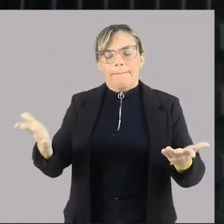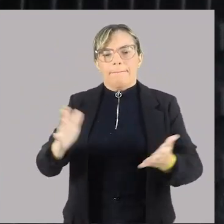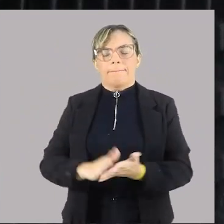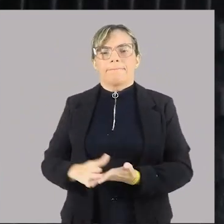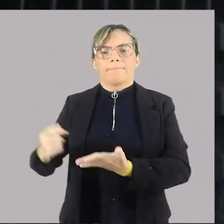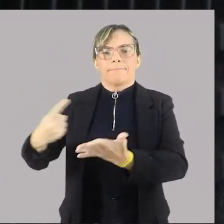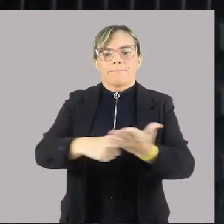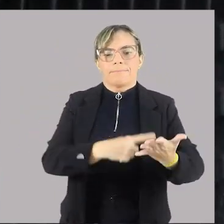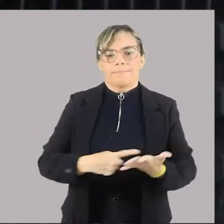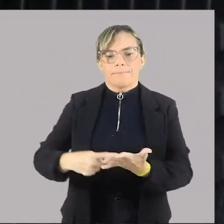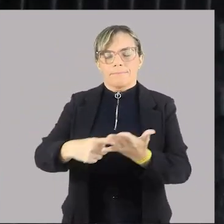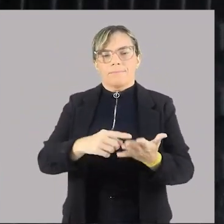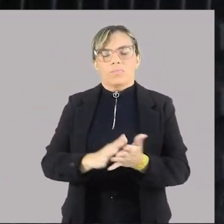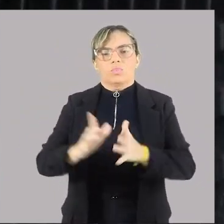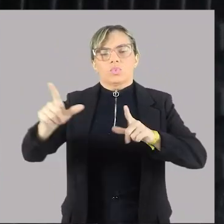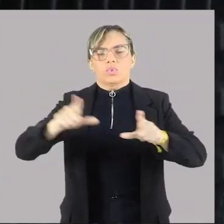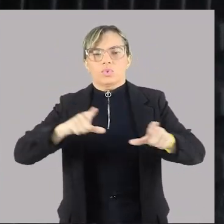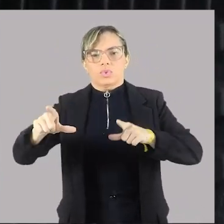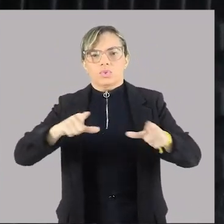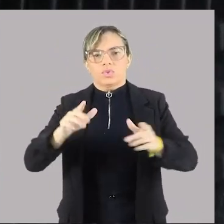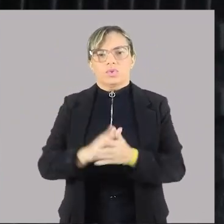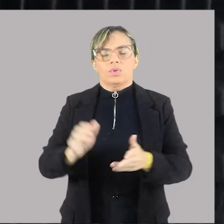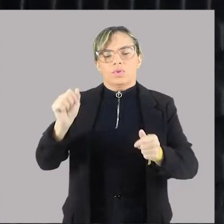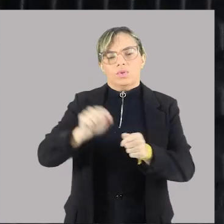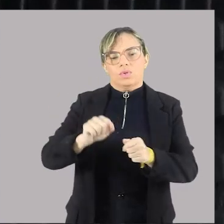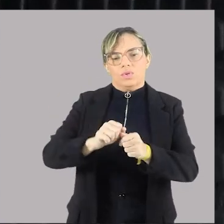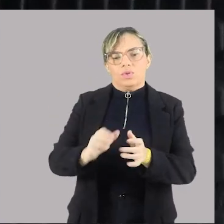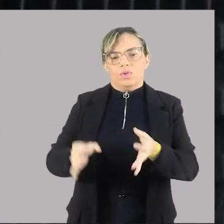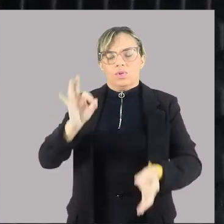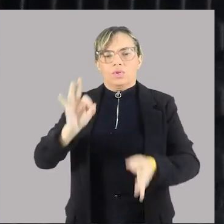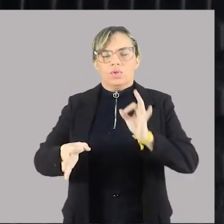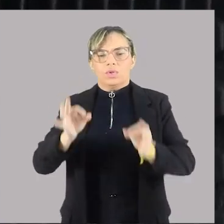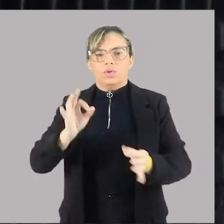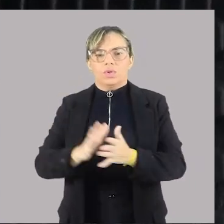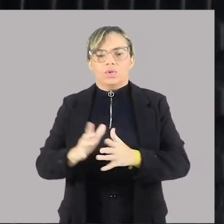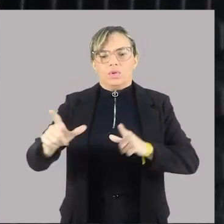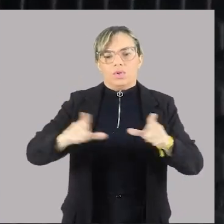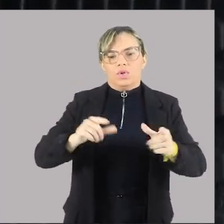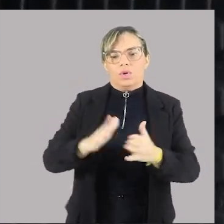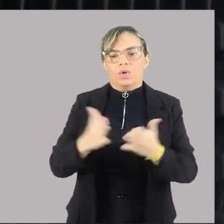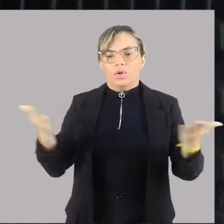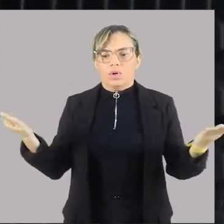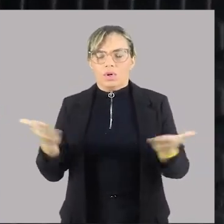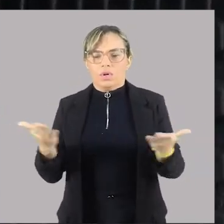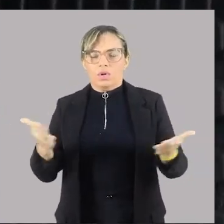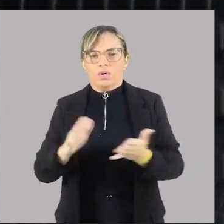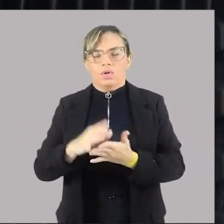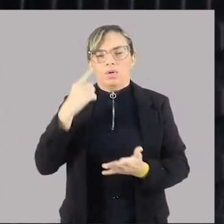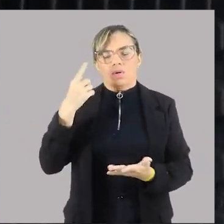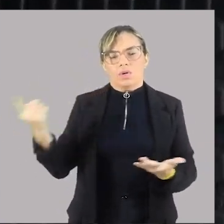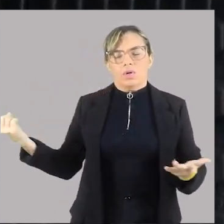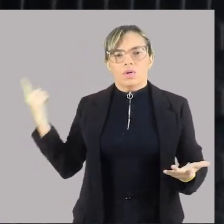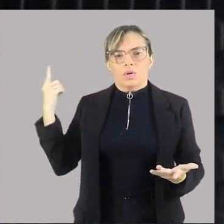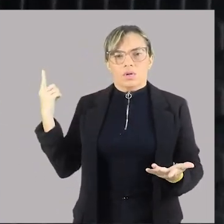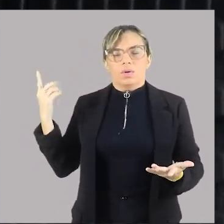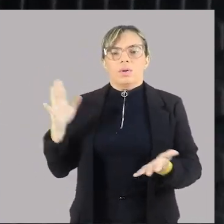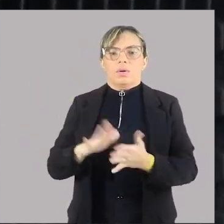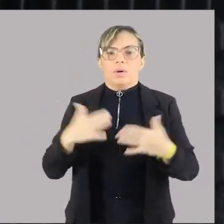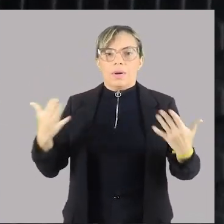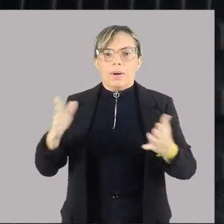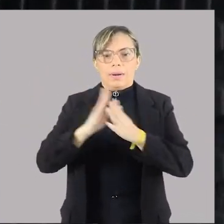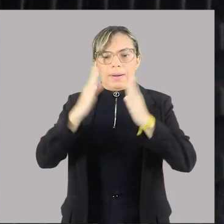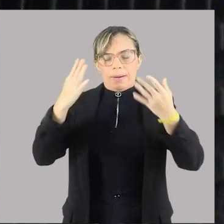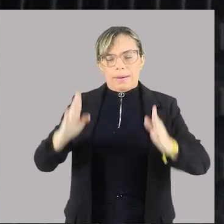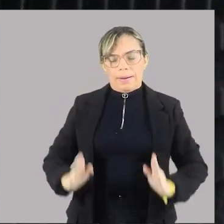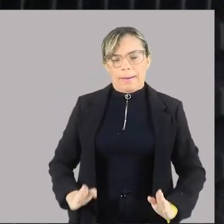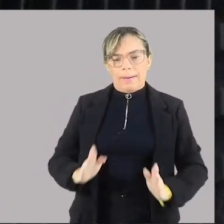conflitos laborais. É isso que faz a justiça do trabalho. Esse é que faz o juiz do trabalho hoje. Aqui, quem vai ser essa justiça